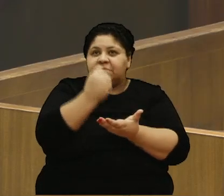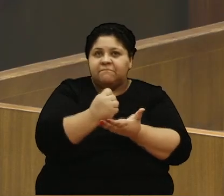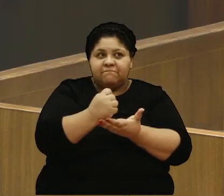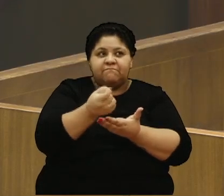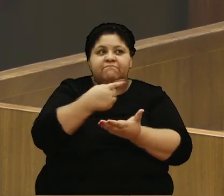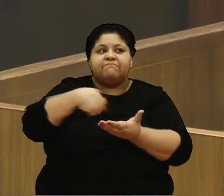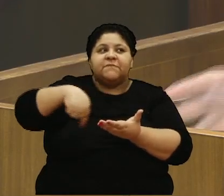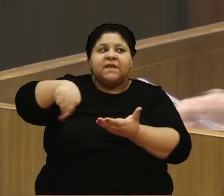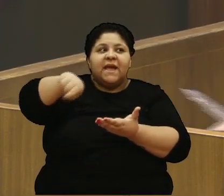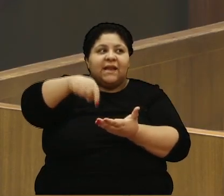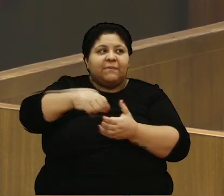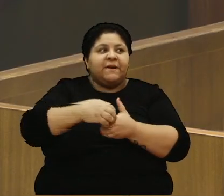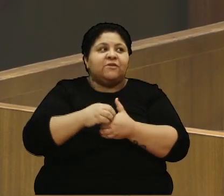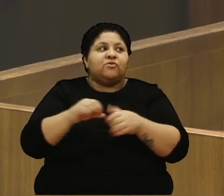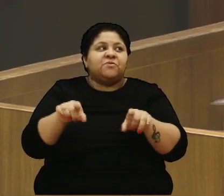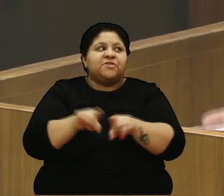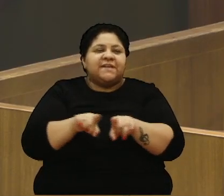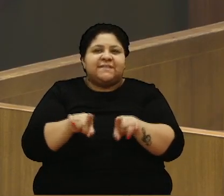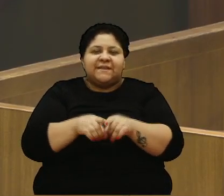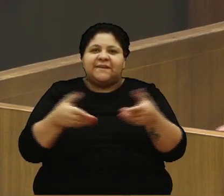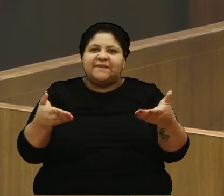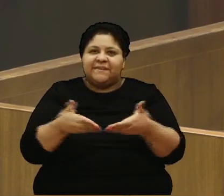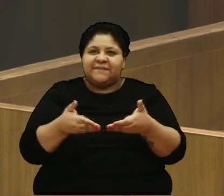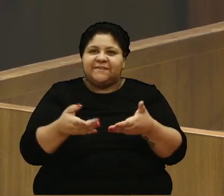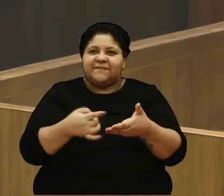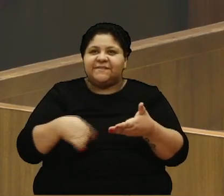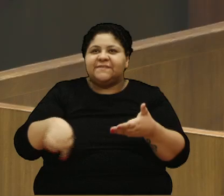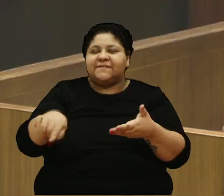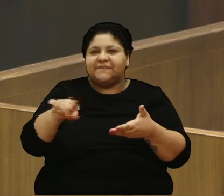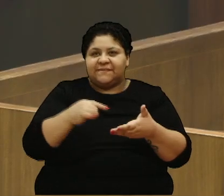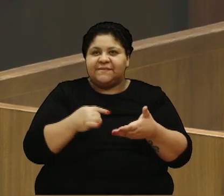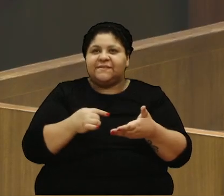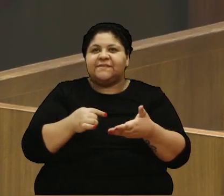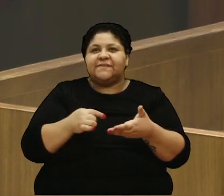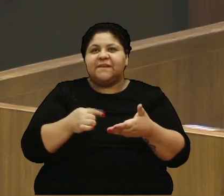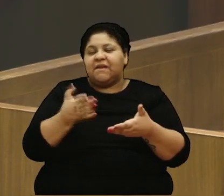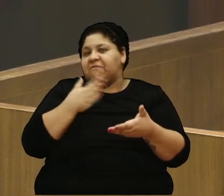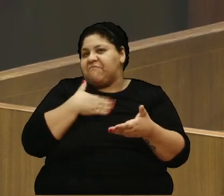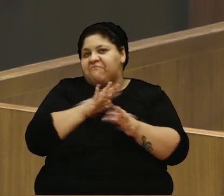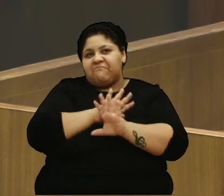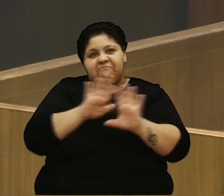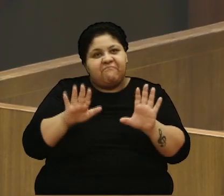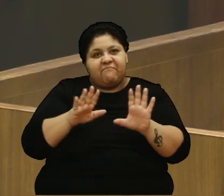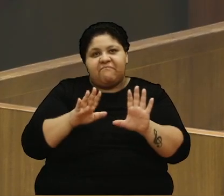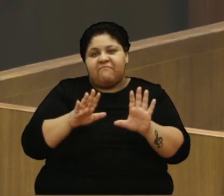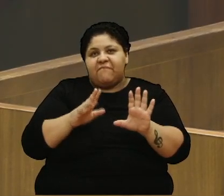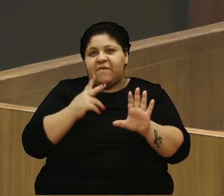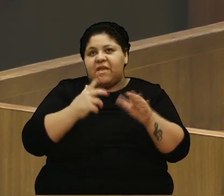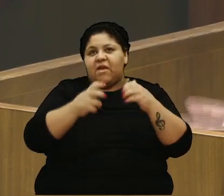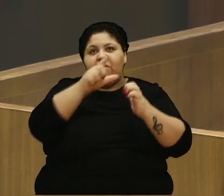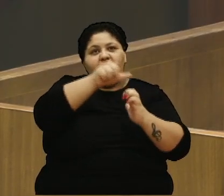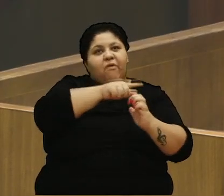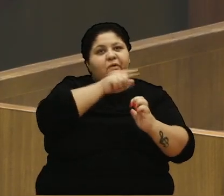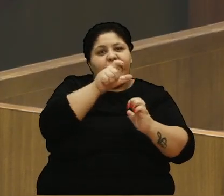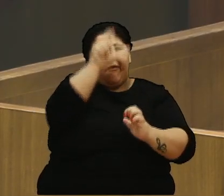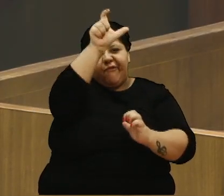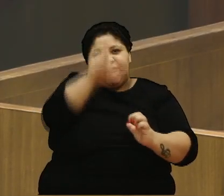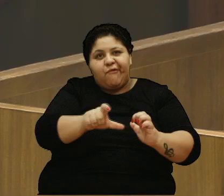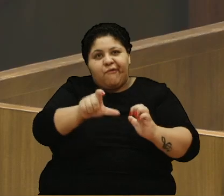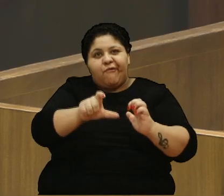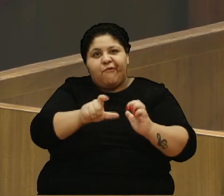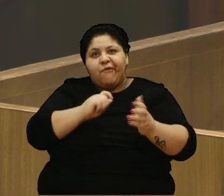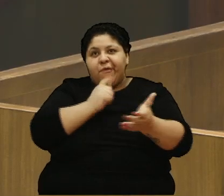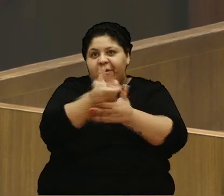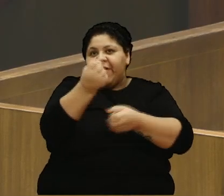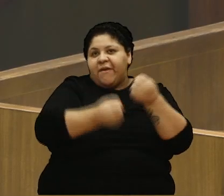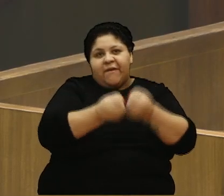gente deve meter uma pressão ali para que o negócio siga. E assim, para mim, é com essa empresa dos parquímetros que é só reclamação e o pessoal não